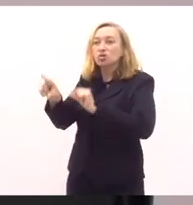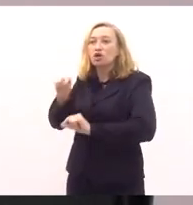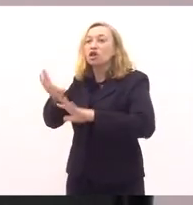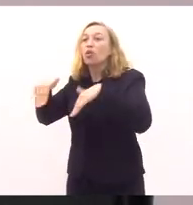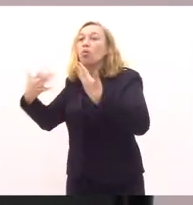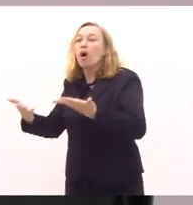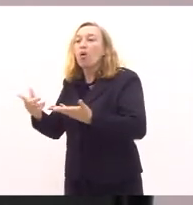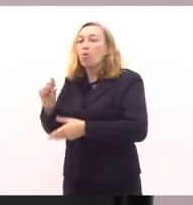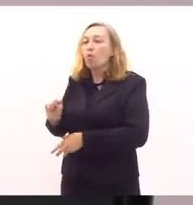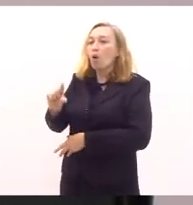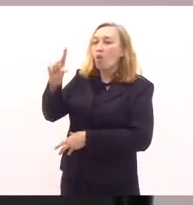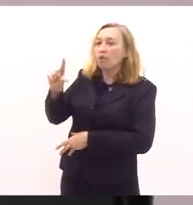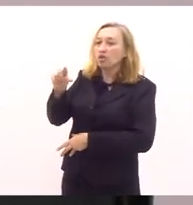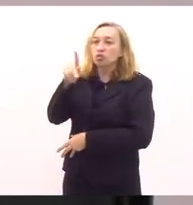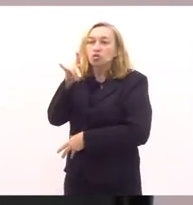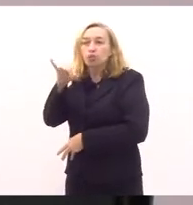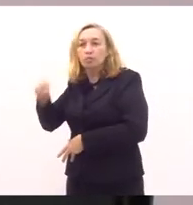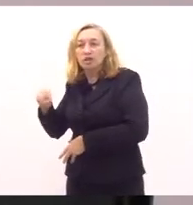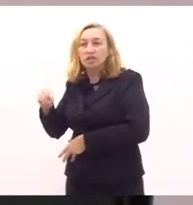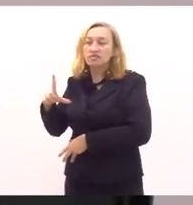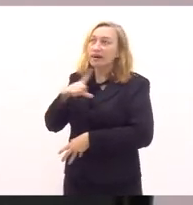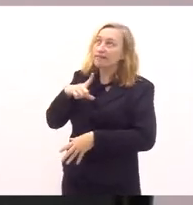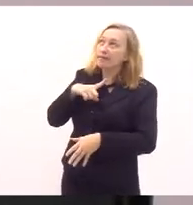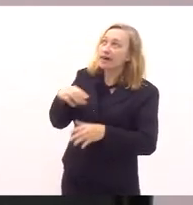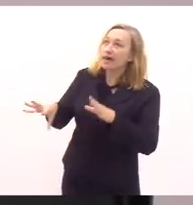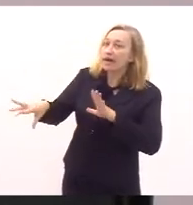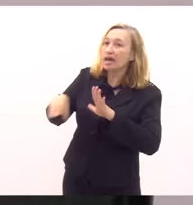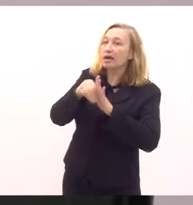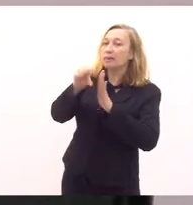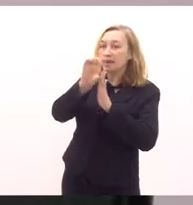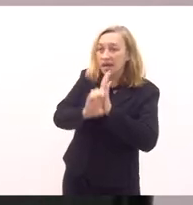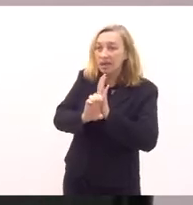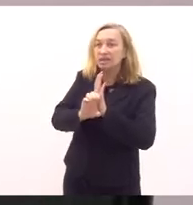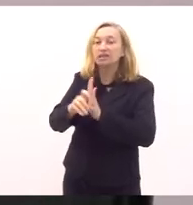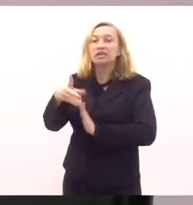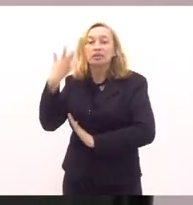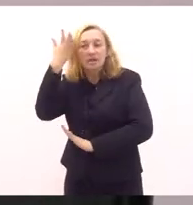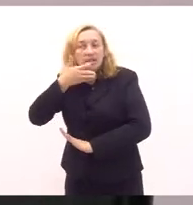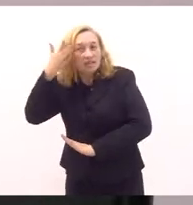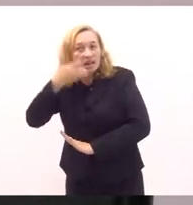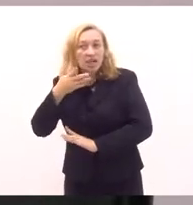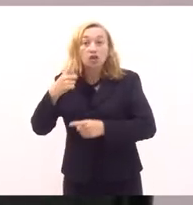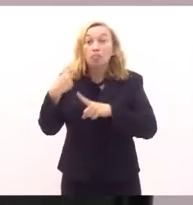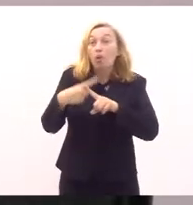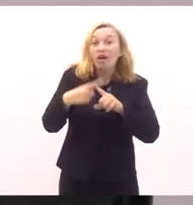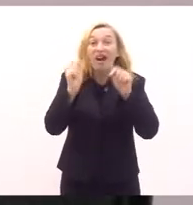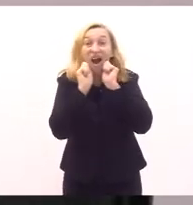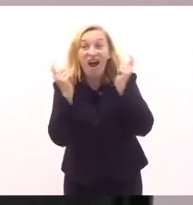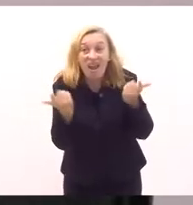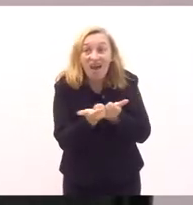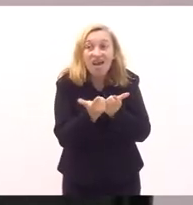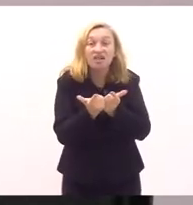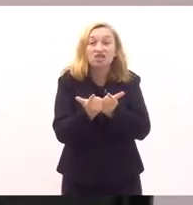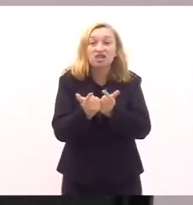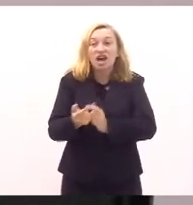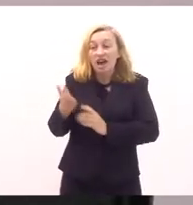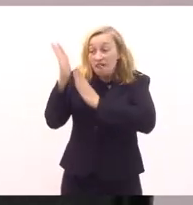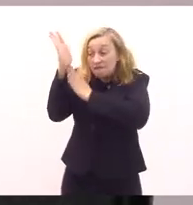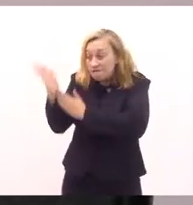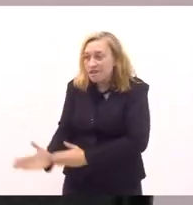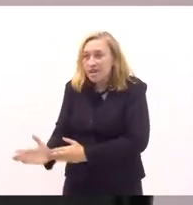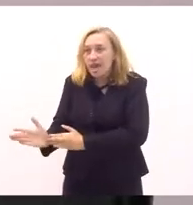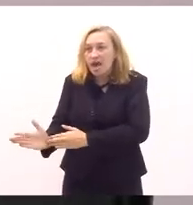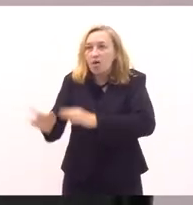do piso, se vai ter emenda nas mensagens que foram mandadas, porque a Alerj é a fiel